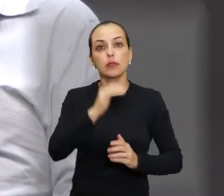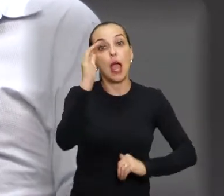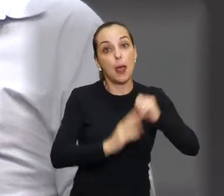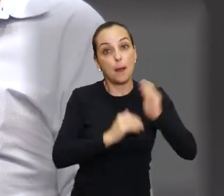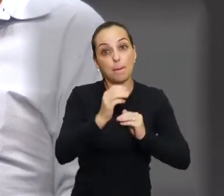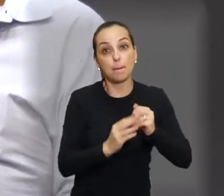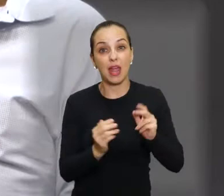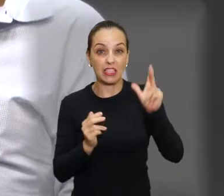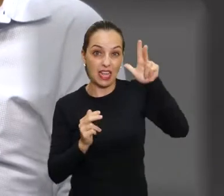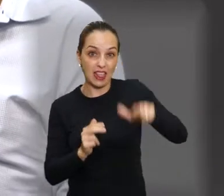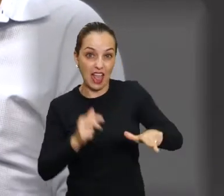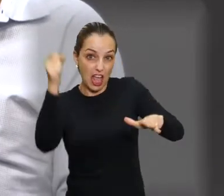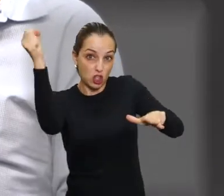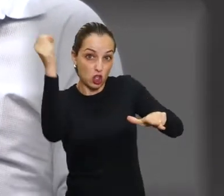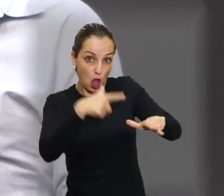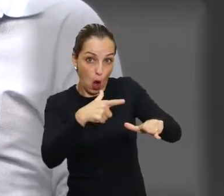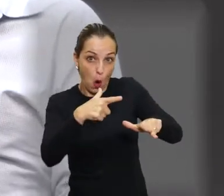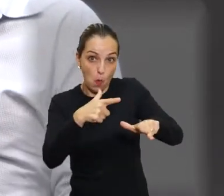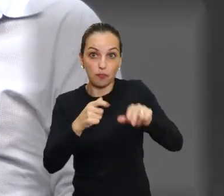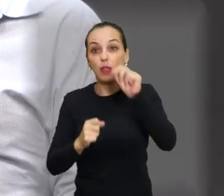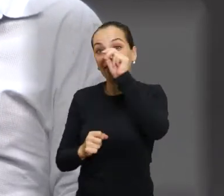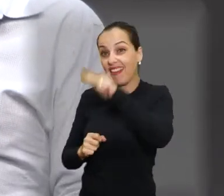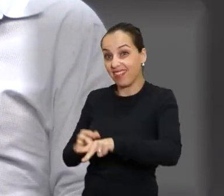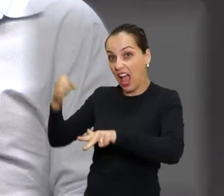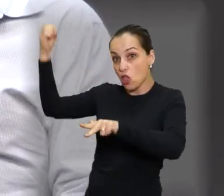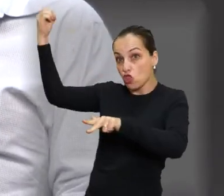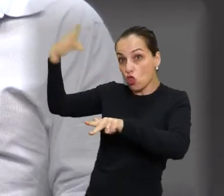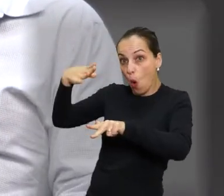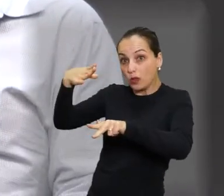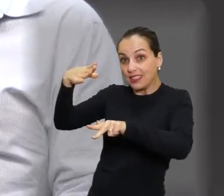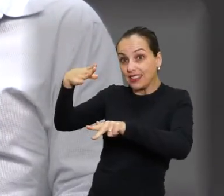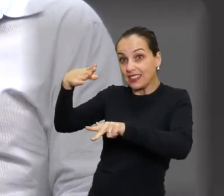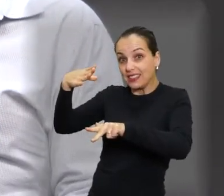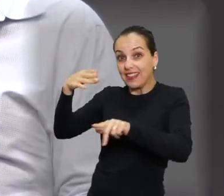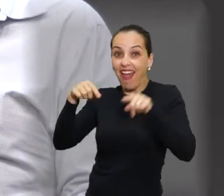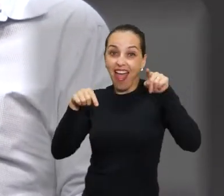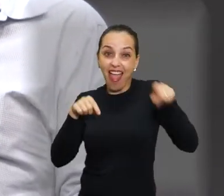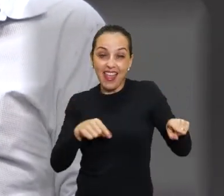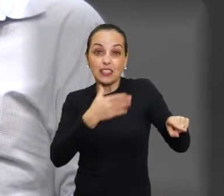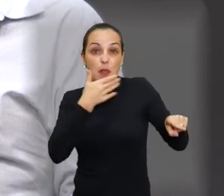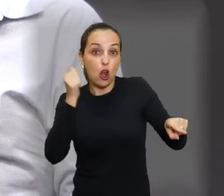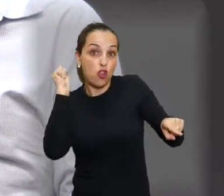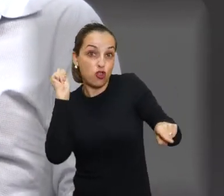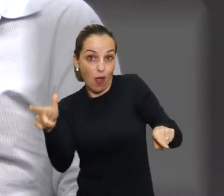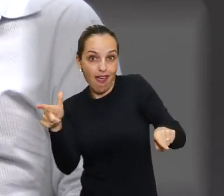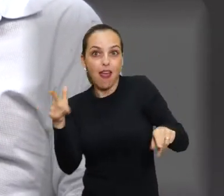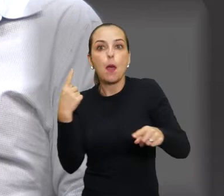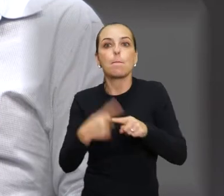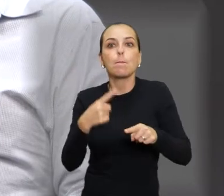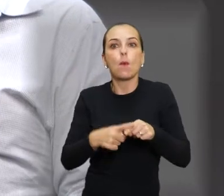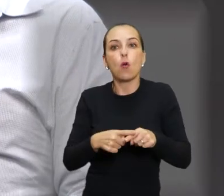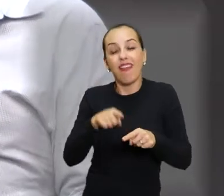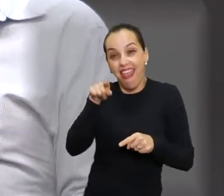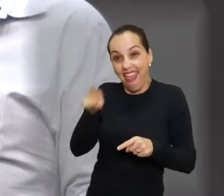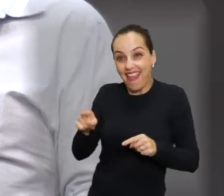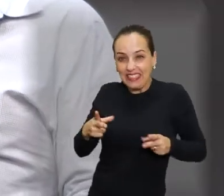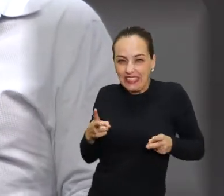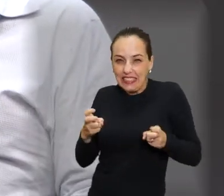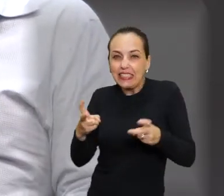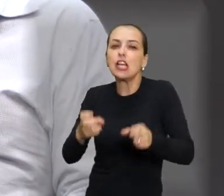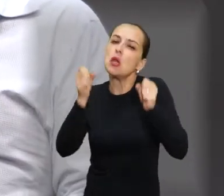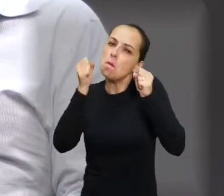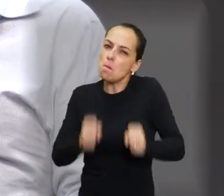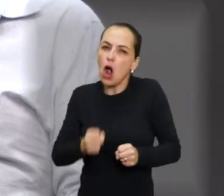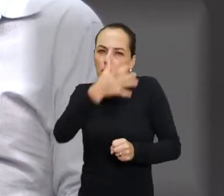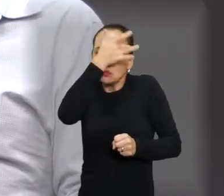e o bronzeamento artificial, ainda assim nós nos posicionamos mais a favor do bronzeamento ao sol. Porque